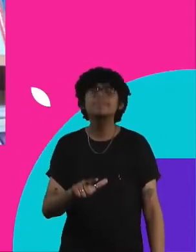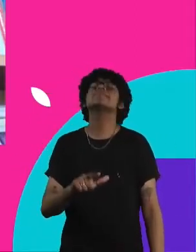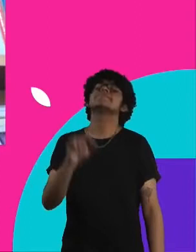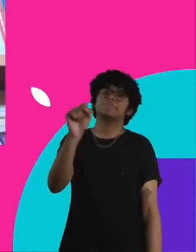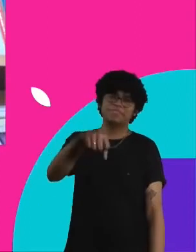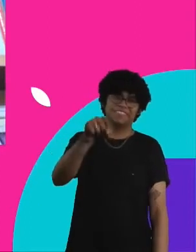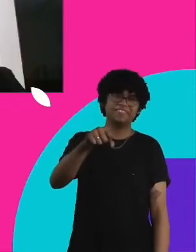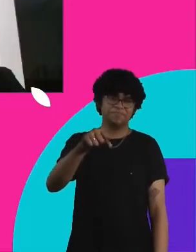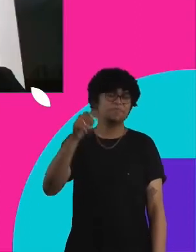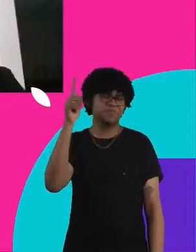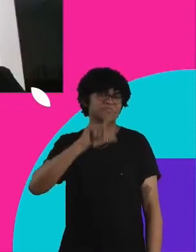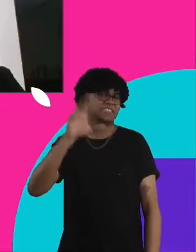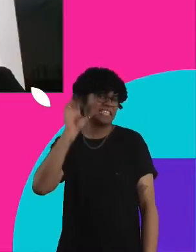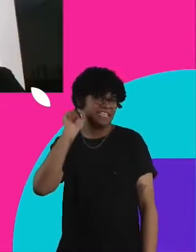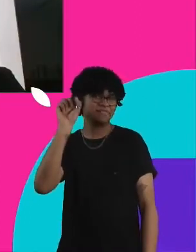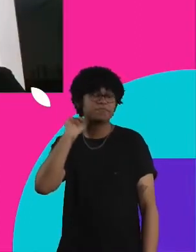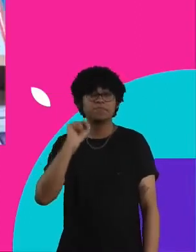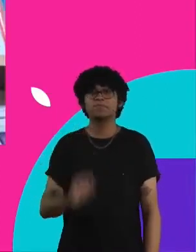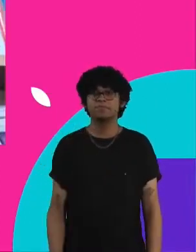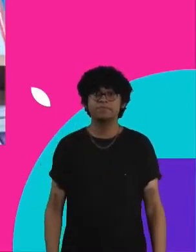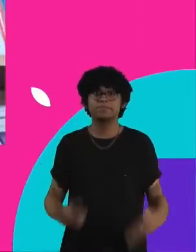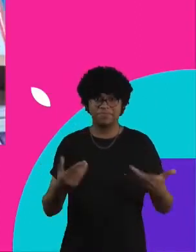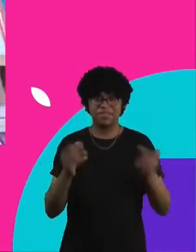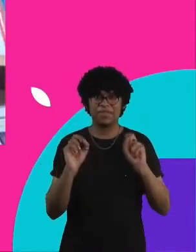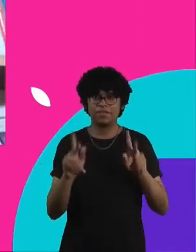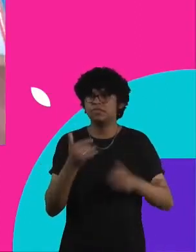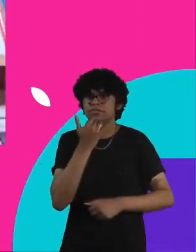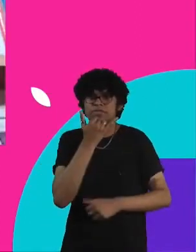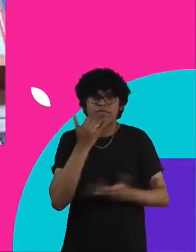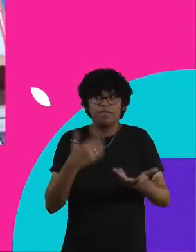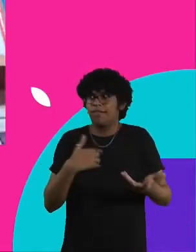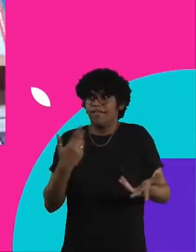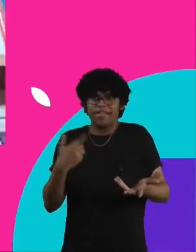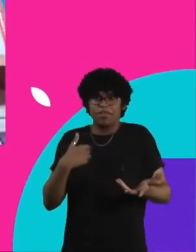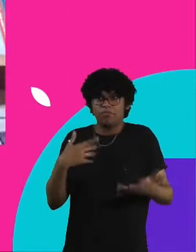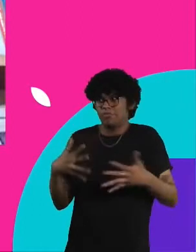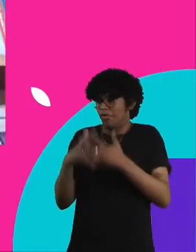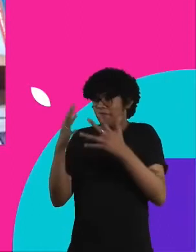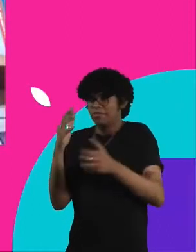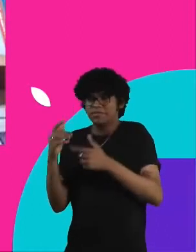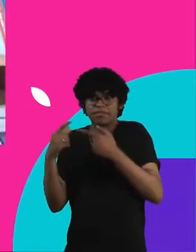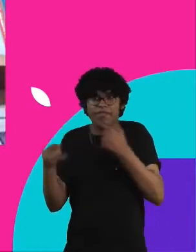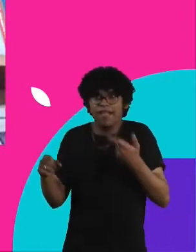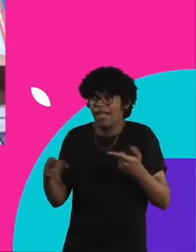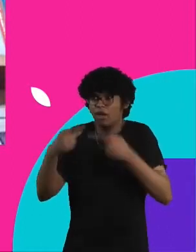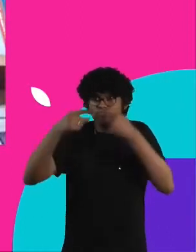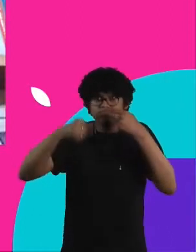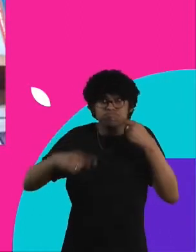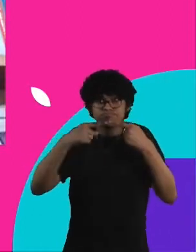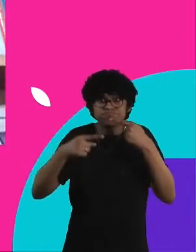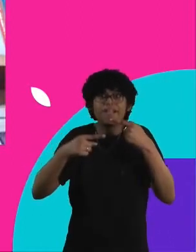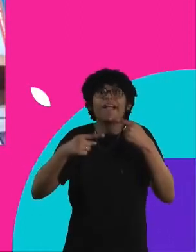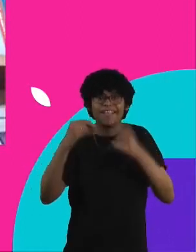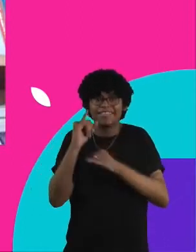Sim, estamos te ouvindo bem. Então tá bom. Desculpa que foi uma aventura aqui, a internet caiu, eu tava 40 minutos conectada toda bonitinha,